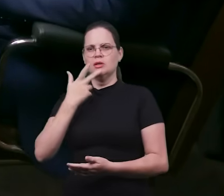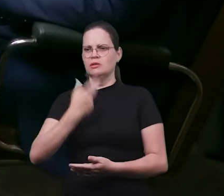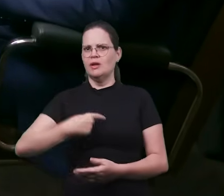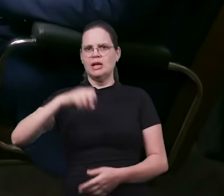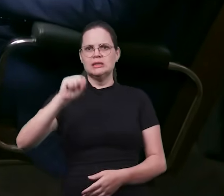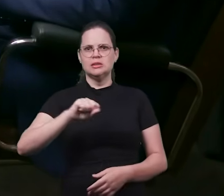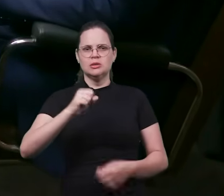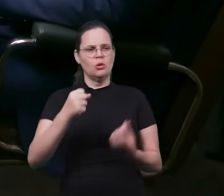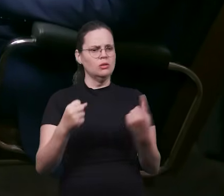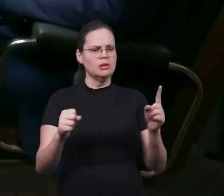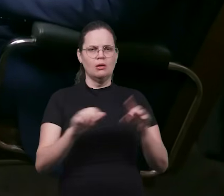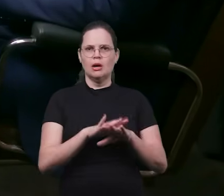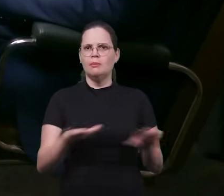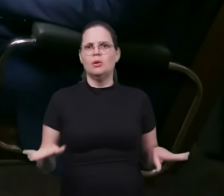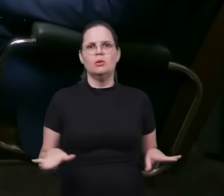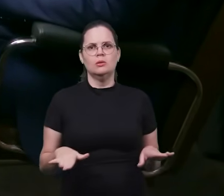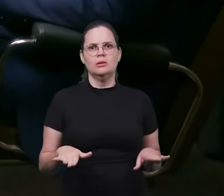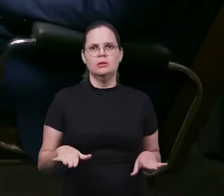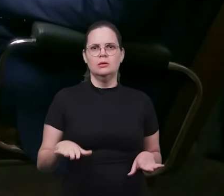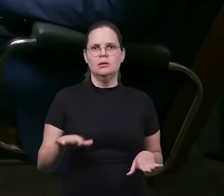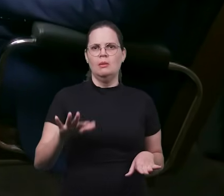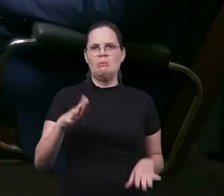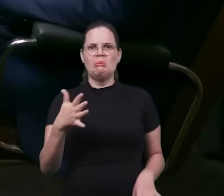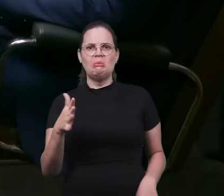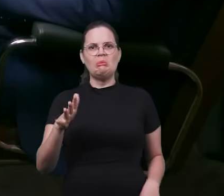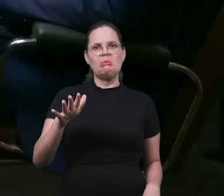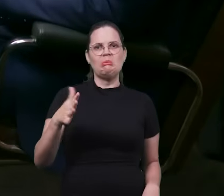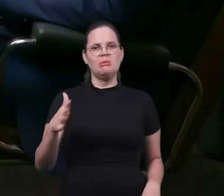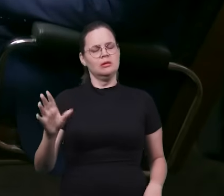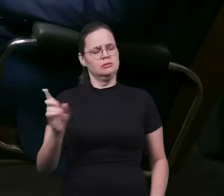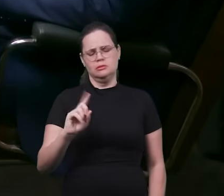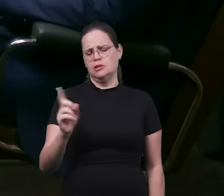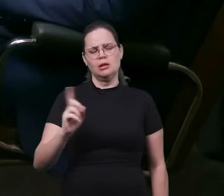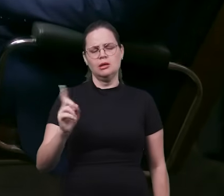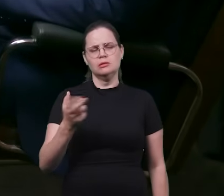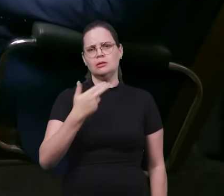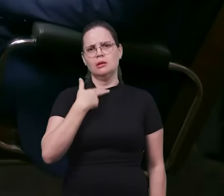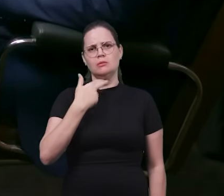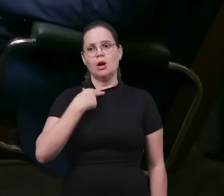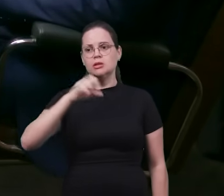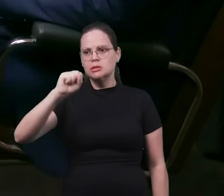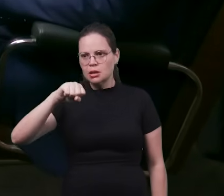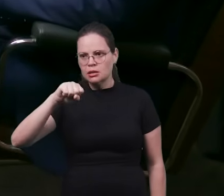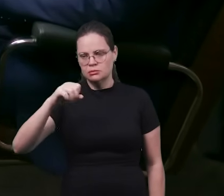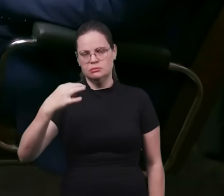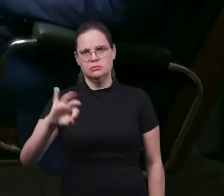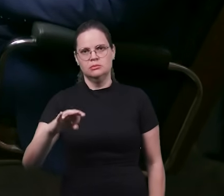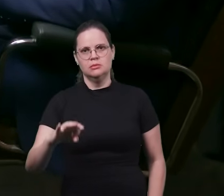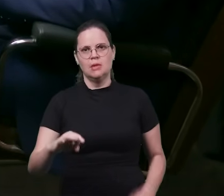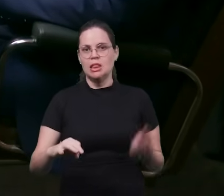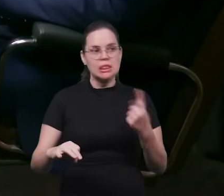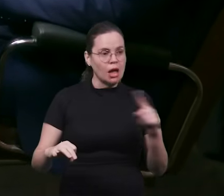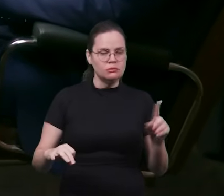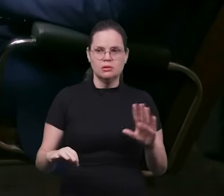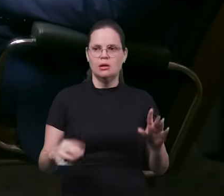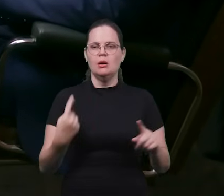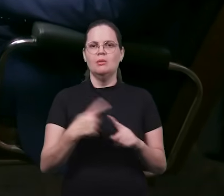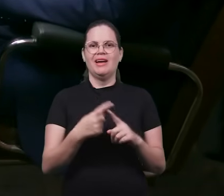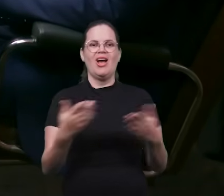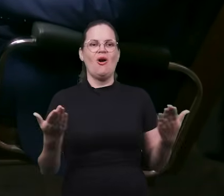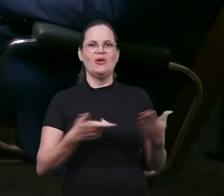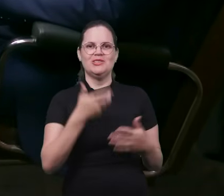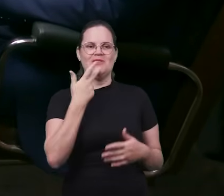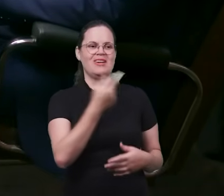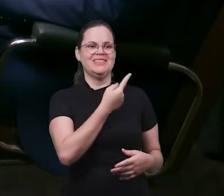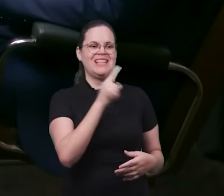Sim, não, então não. Você não pode ter variação. Você não pode, uma hora você está de um jeito, outra hora você está de outro